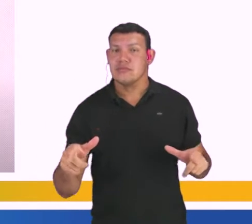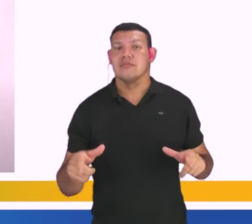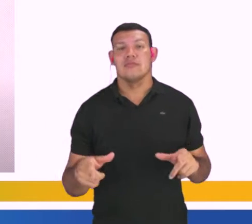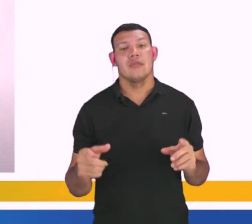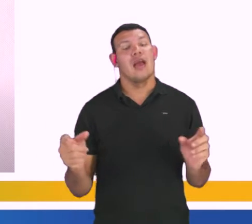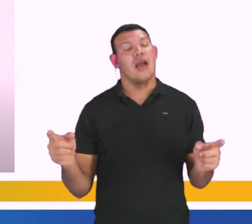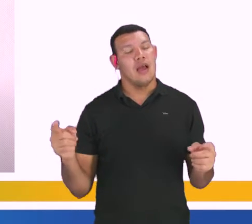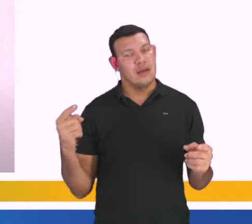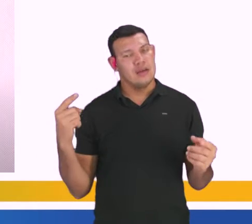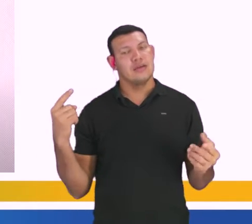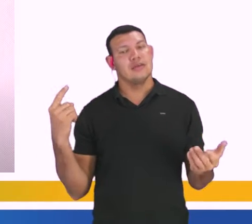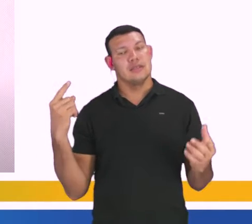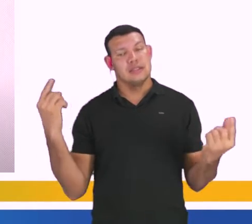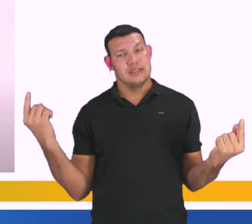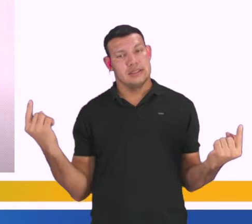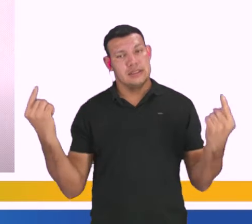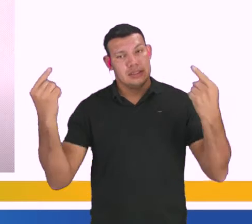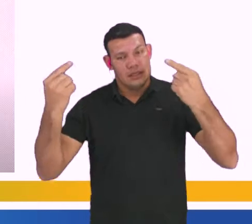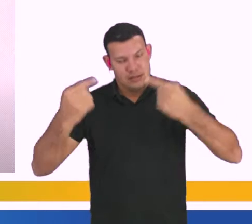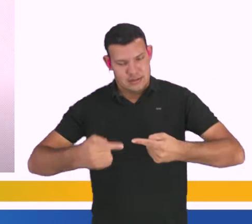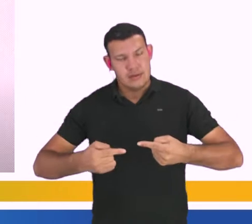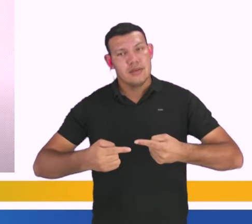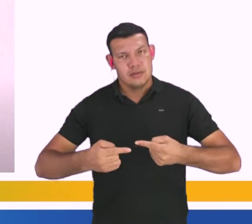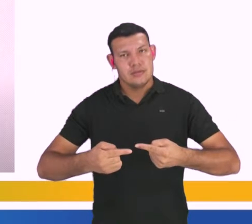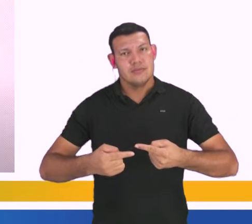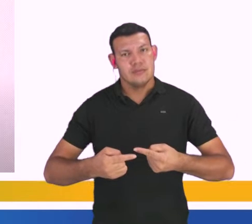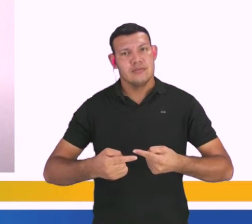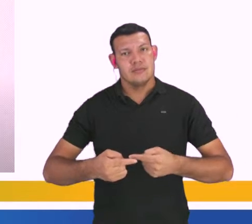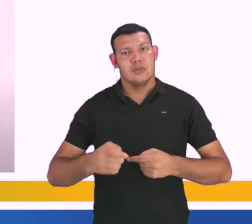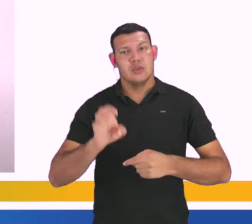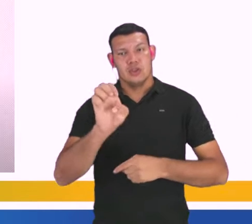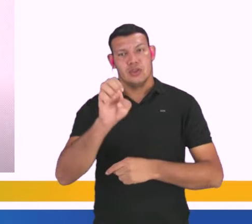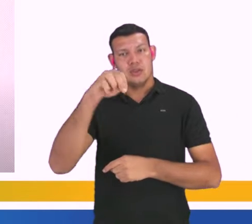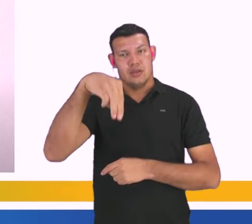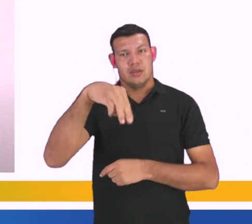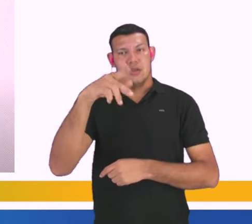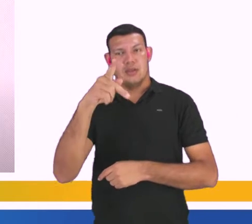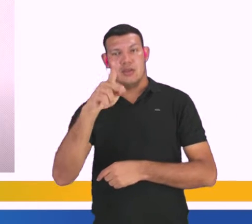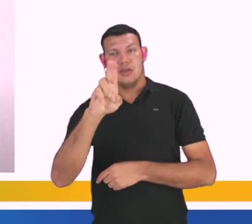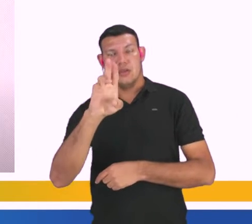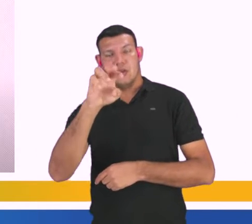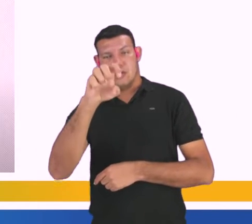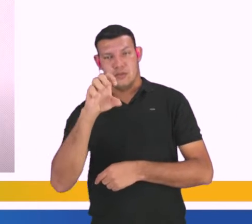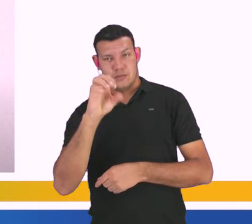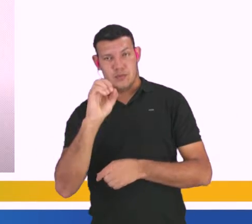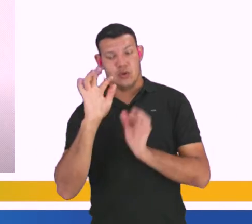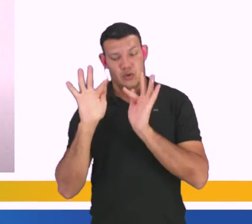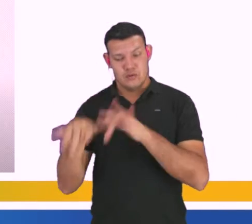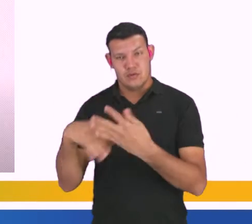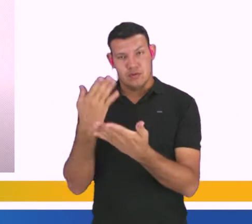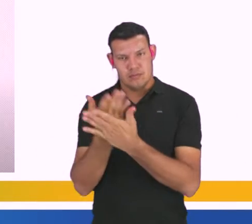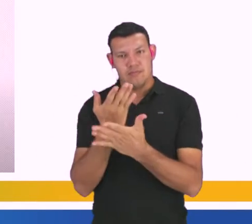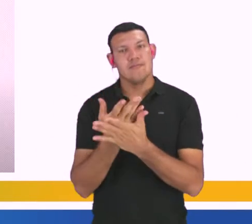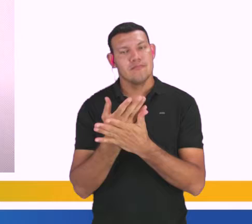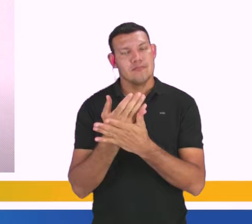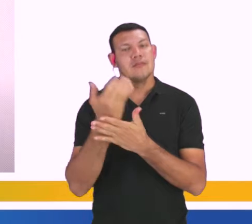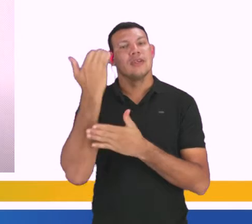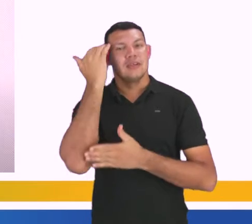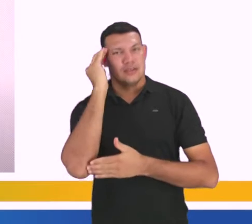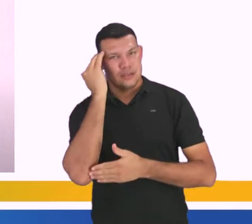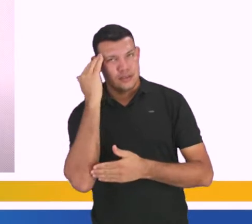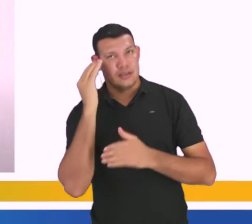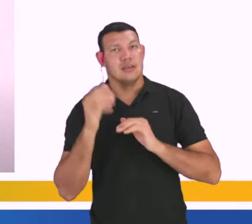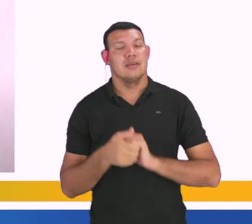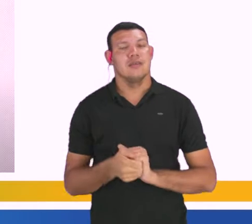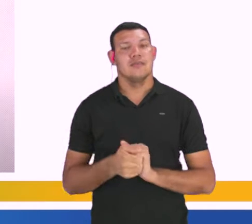está diretamente ligado ao empuxo e até o final da aula a gente entende realmente mesmo o porquê que isso acontece. Então, primeiro você precisa entender que o